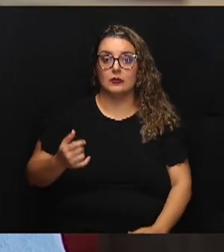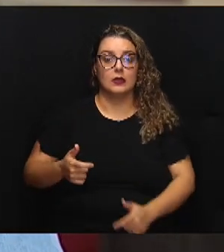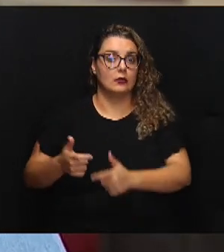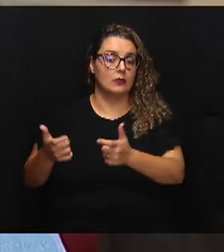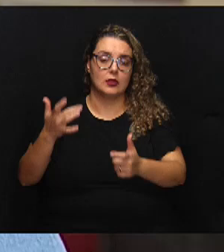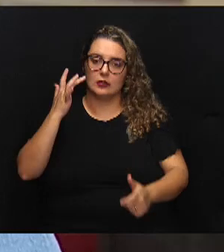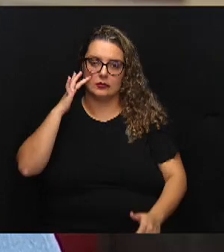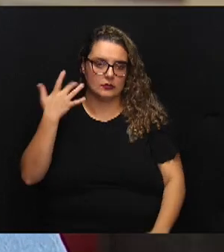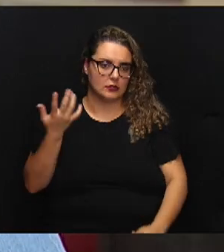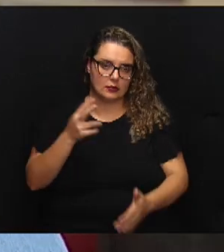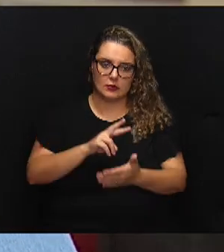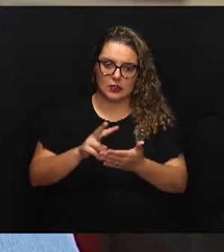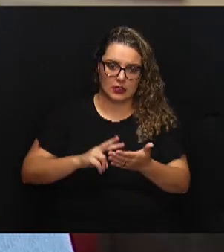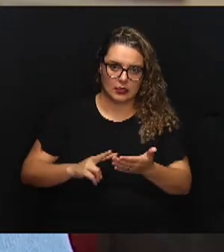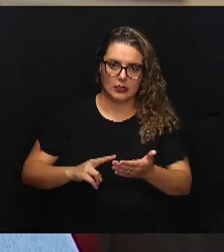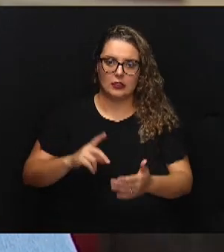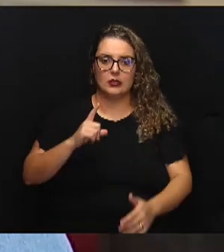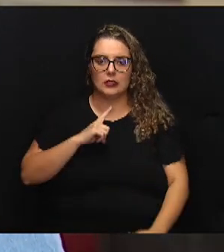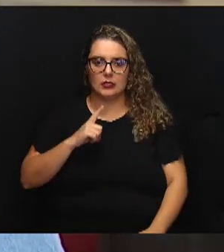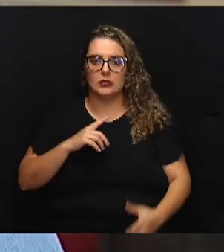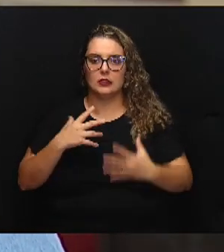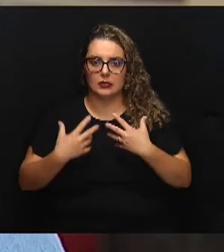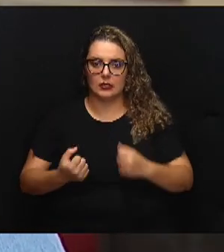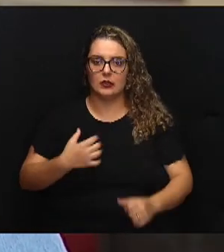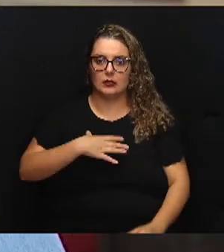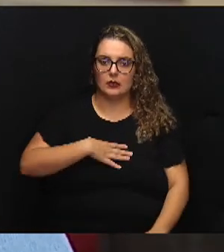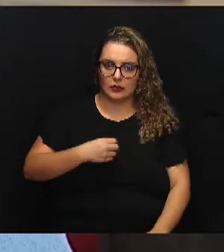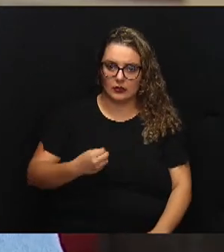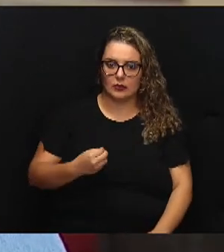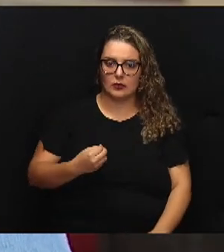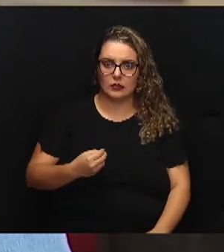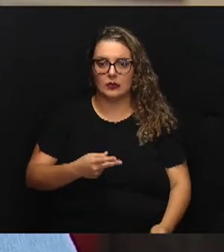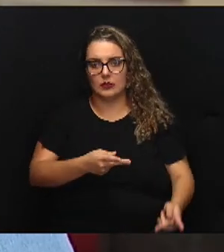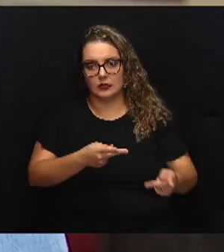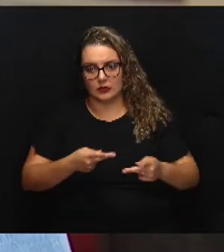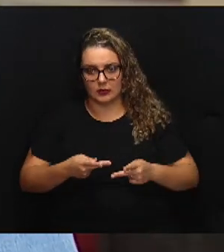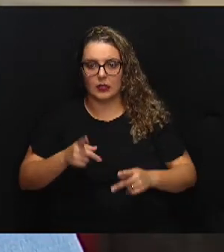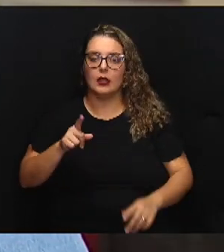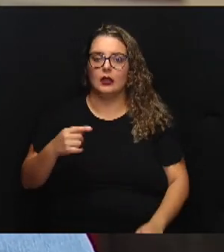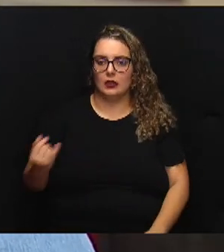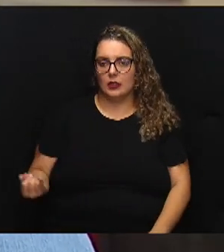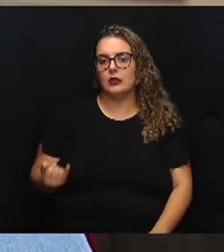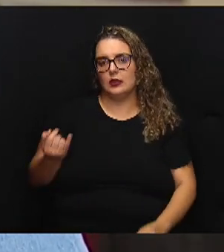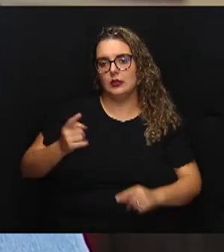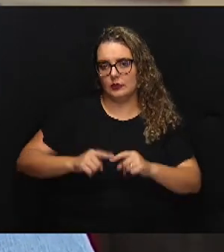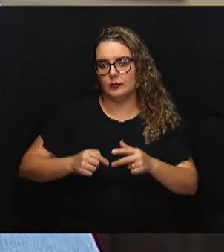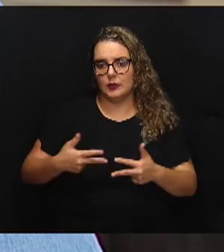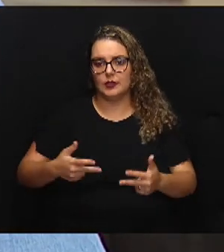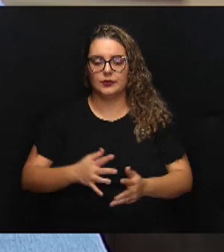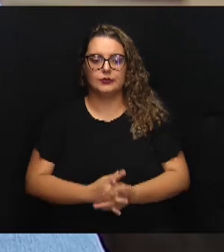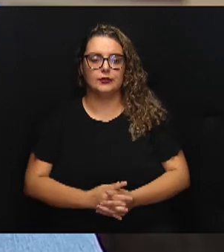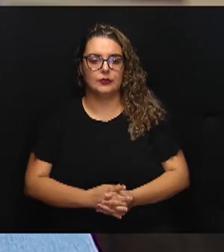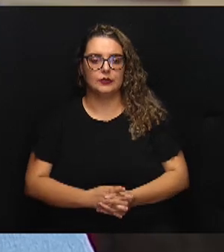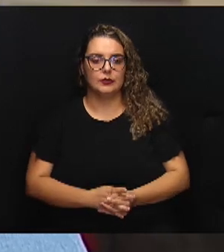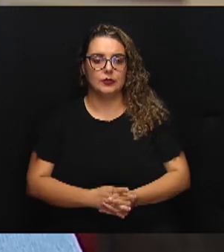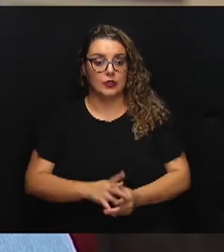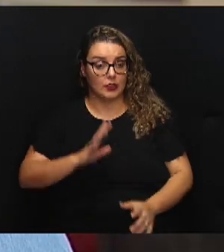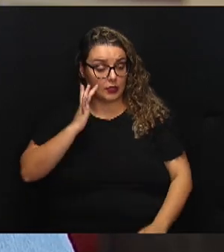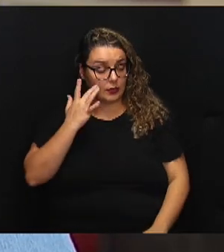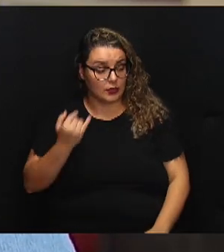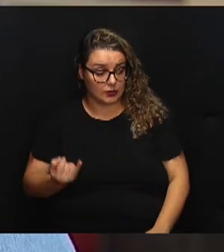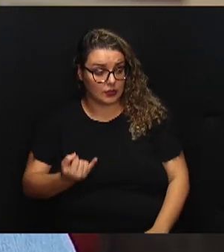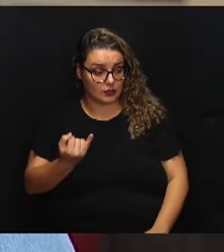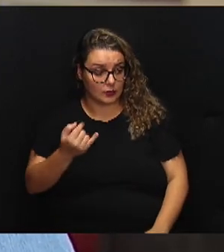também recebem os filhos, né, de visita, então é um material importante. Bom, achei interessante